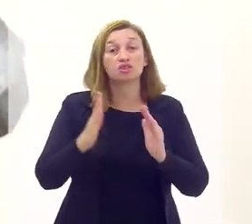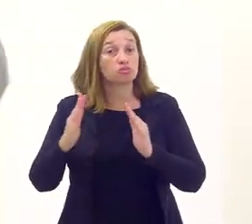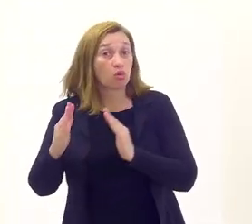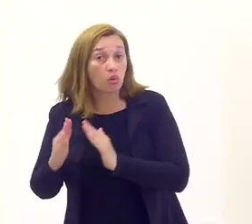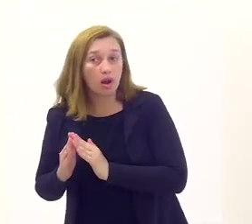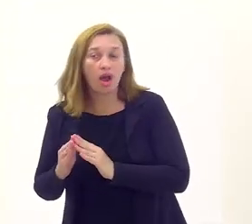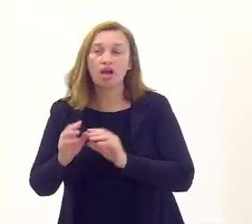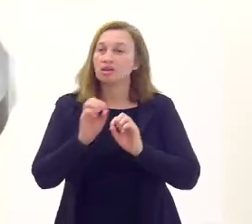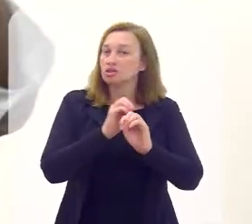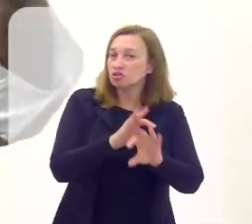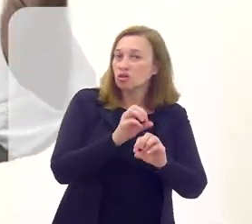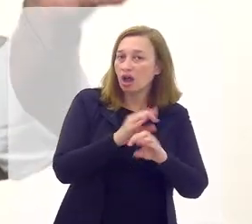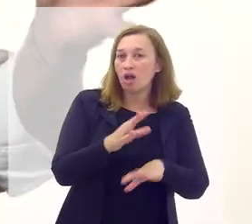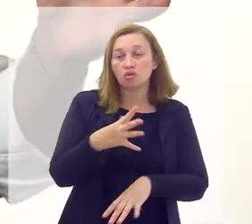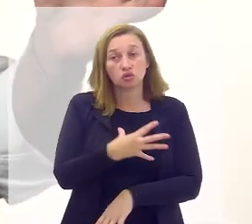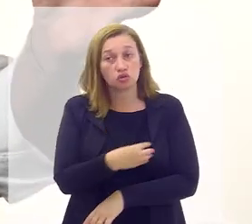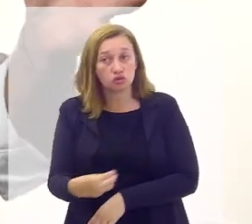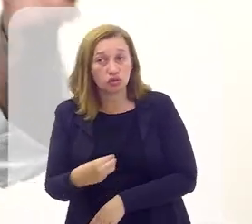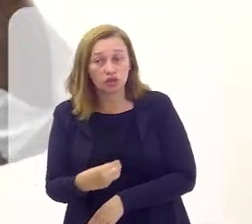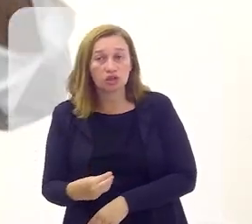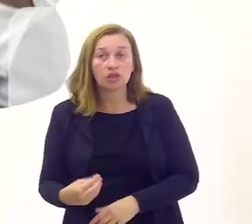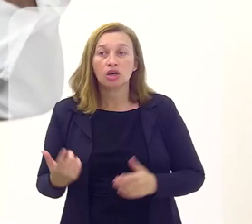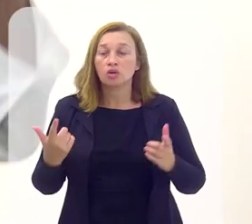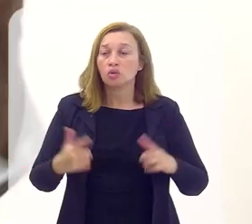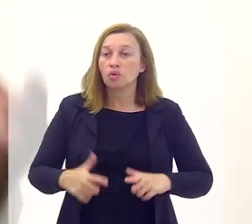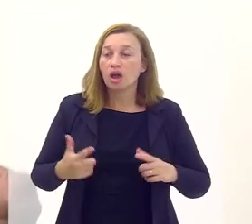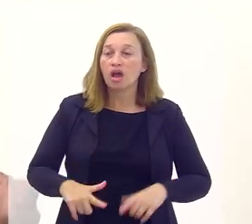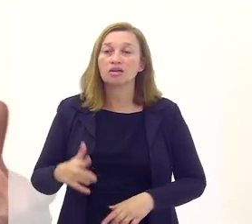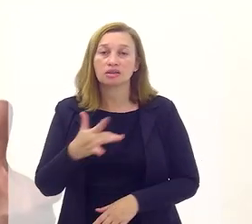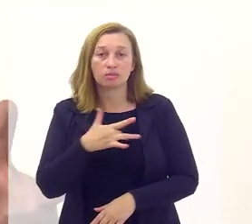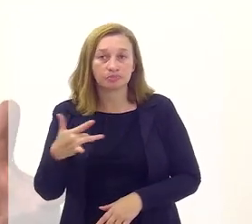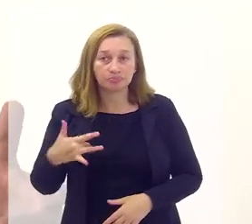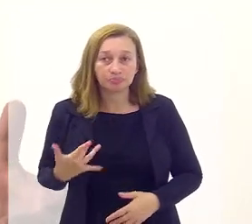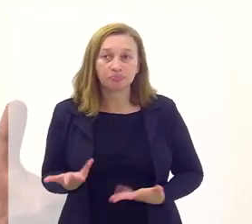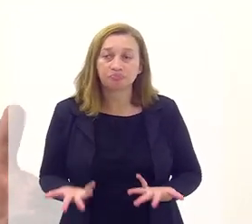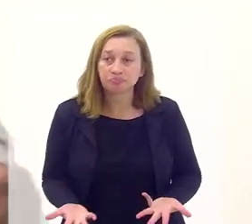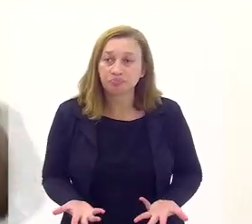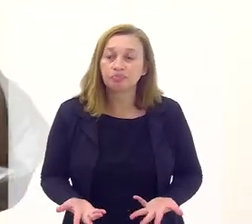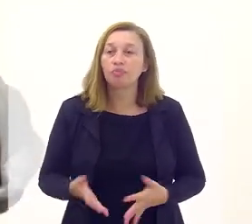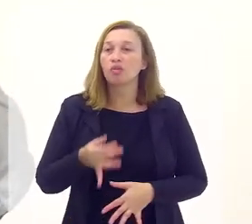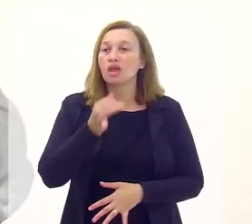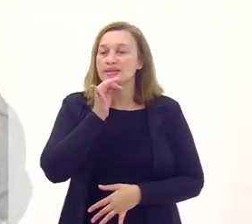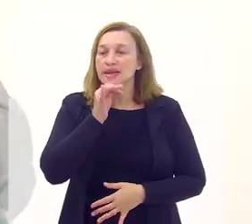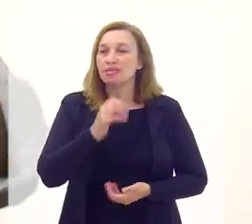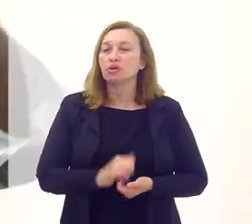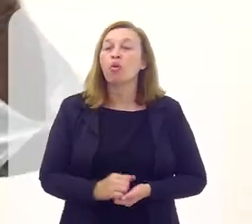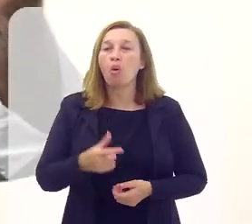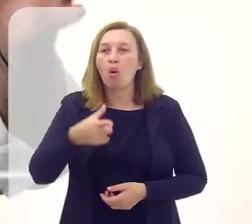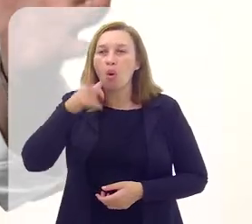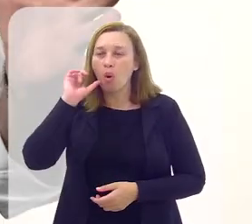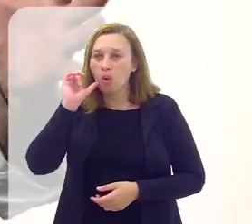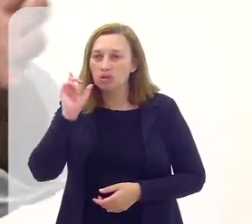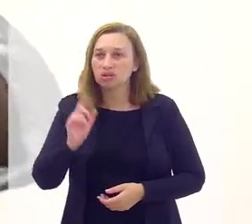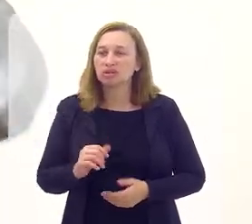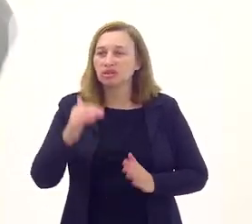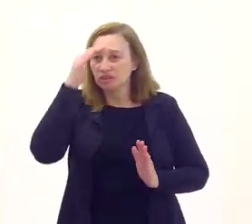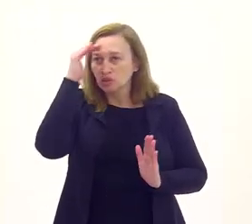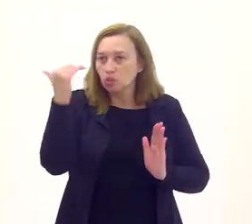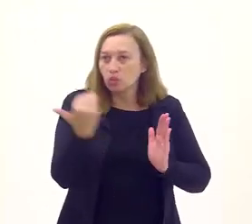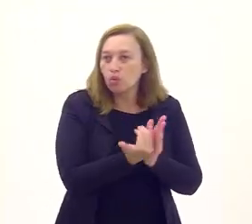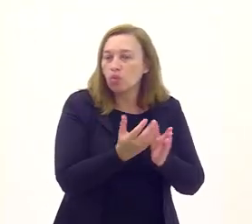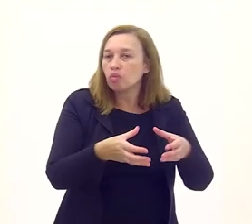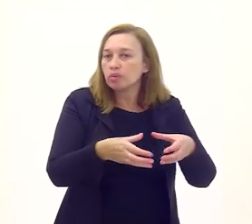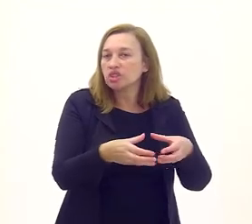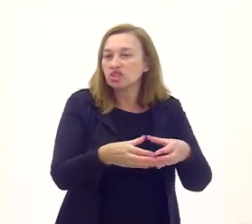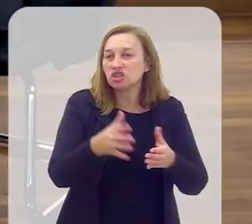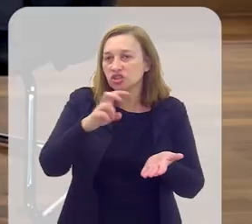estudar, de morar, de educar seus filhos, de ter um ambiente saudável. Vou dar um exemplo concreto. Ontem, a gente estava fazendo